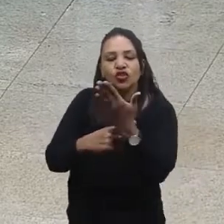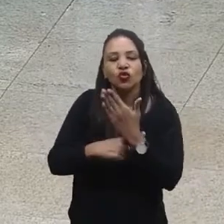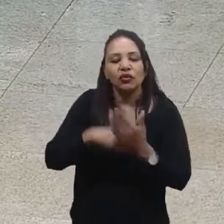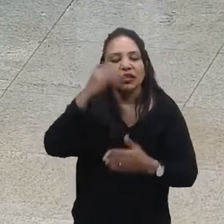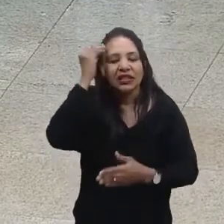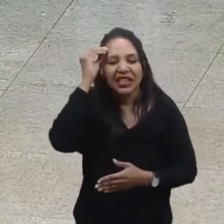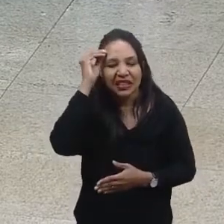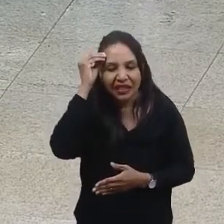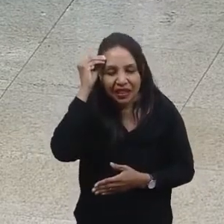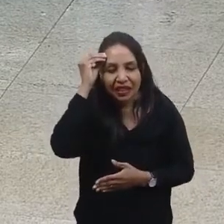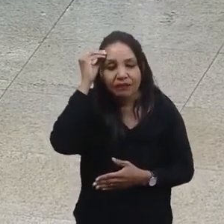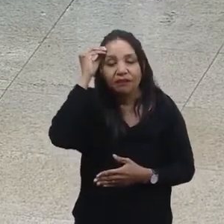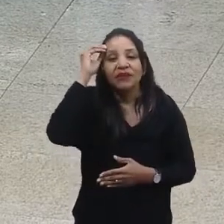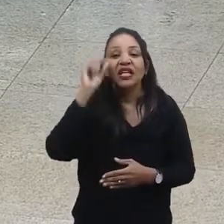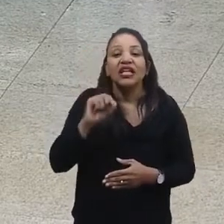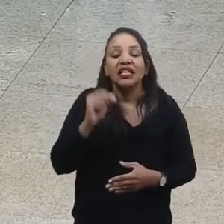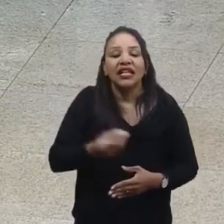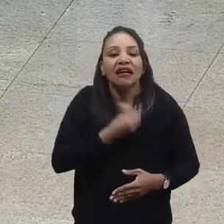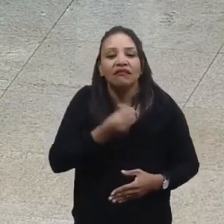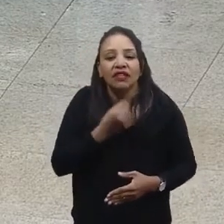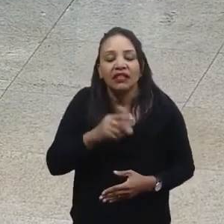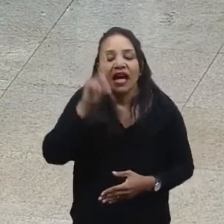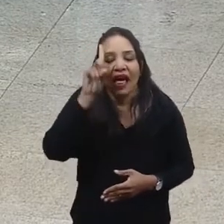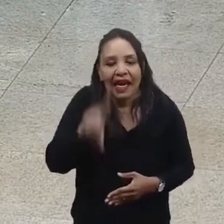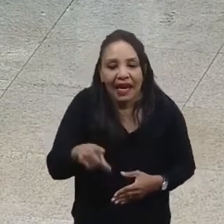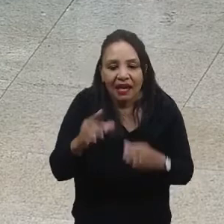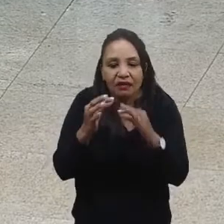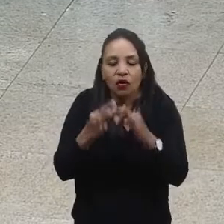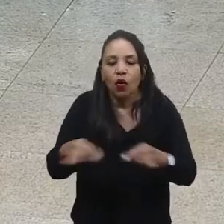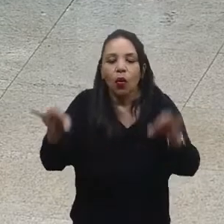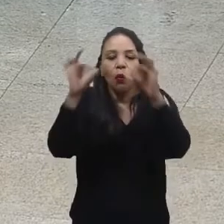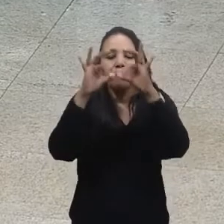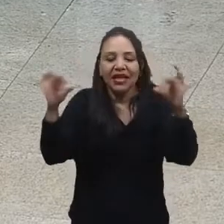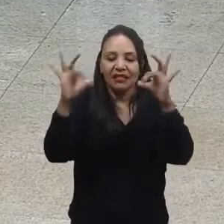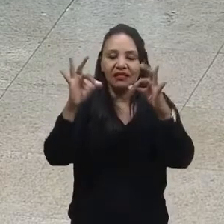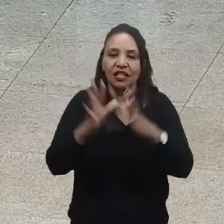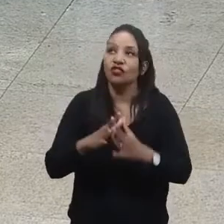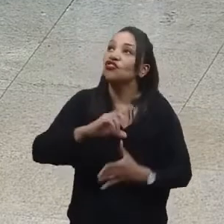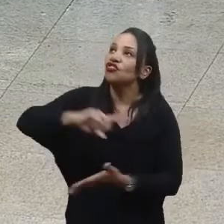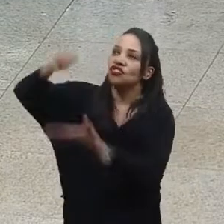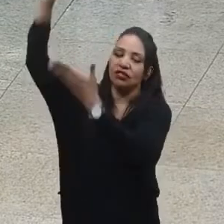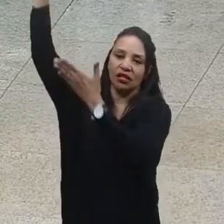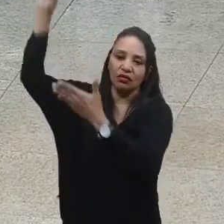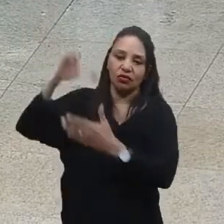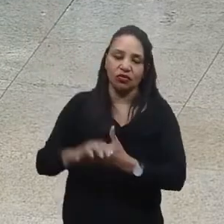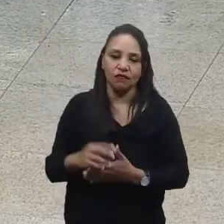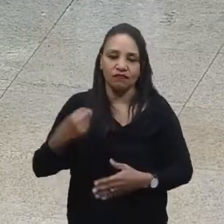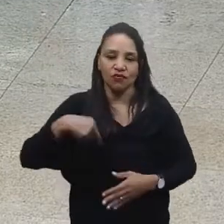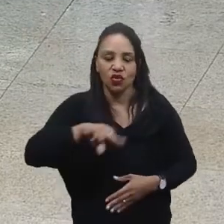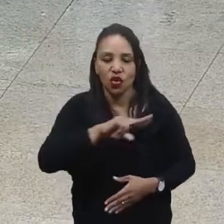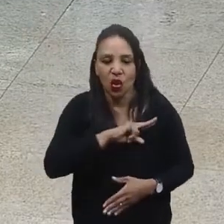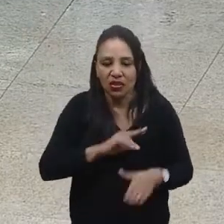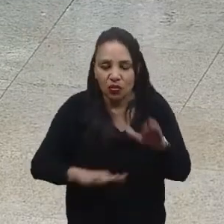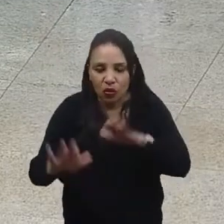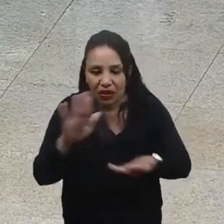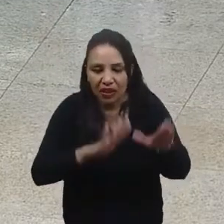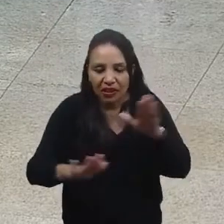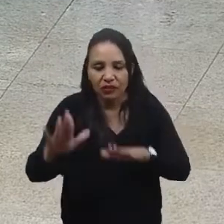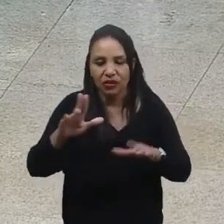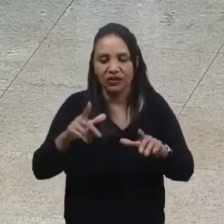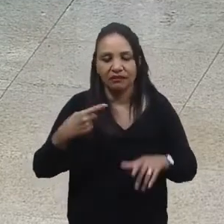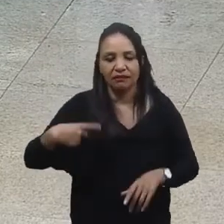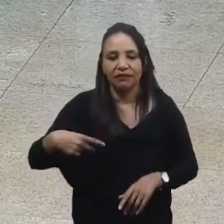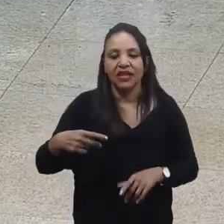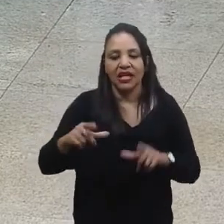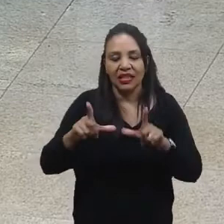presente de Deus que nós cuidamos nesta nesta viagem eu escutei de um de um padre